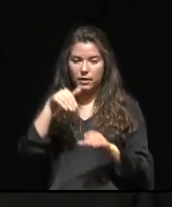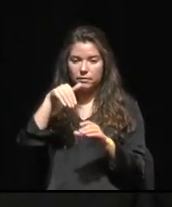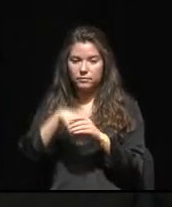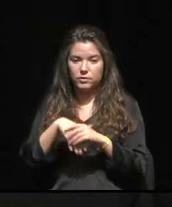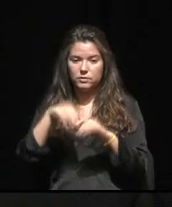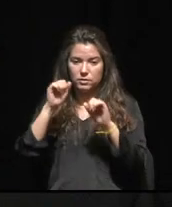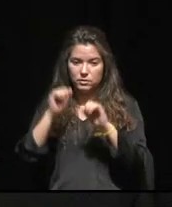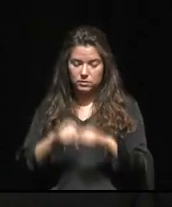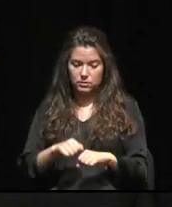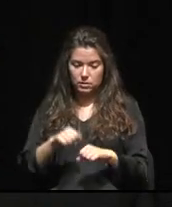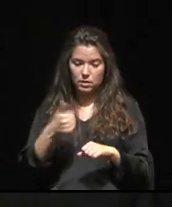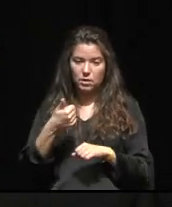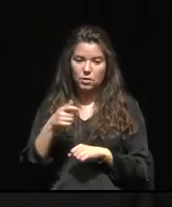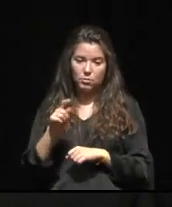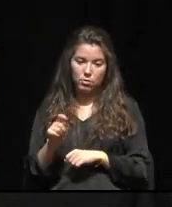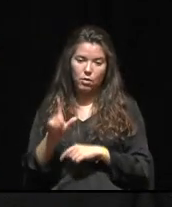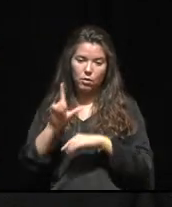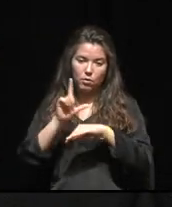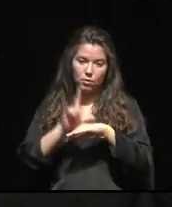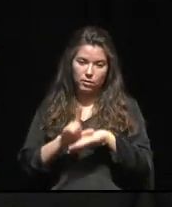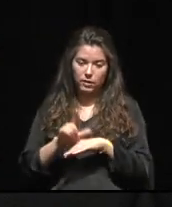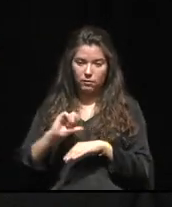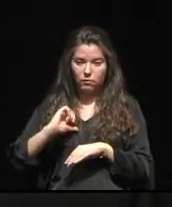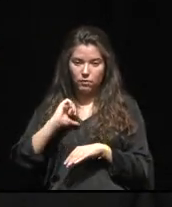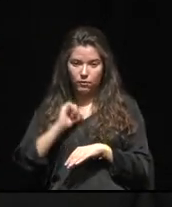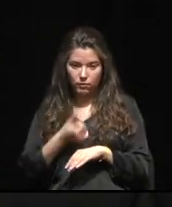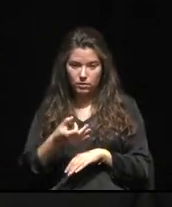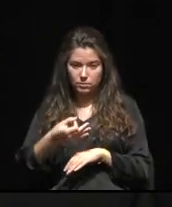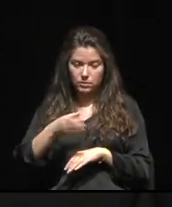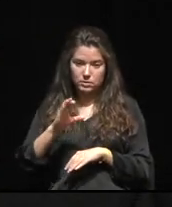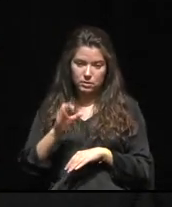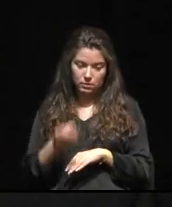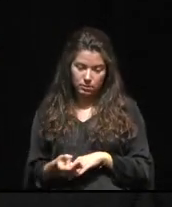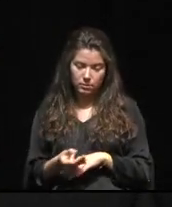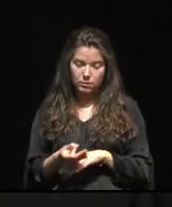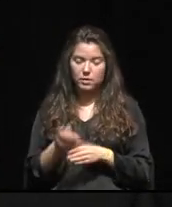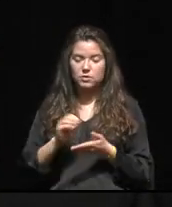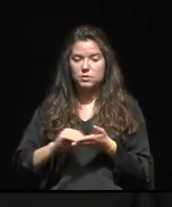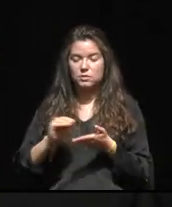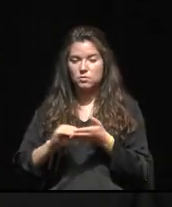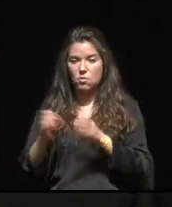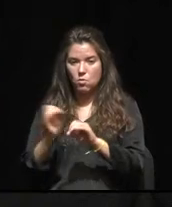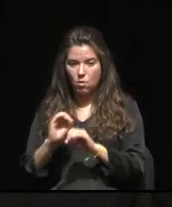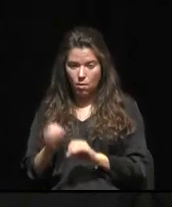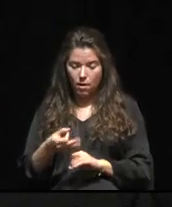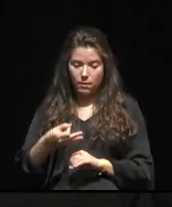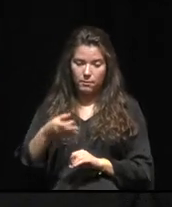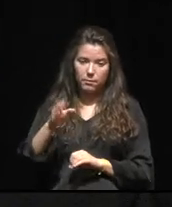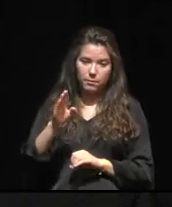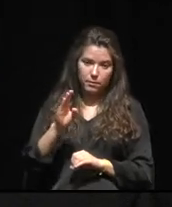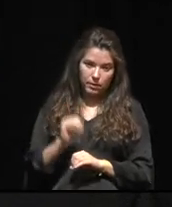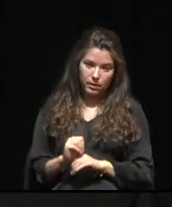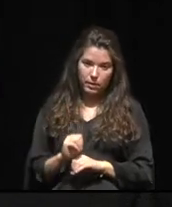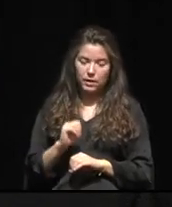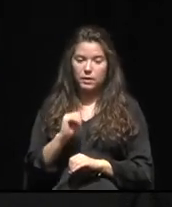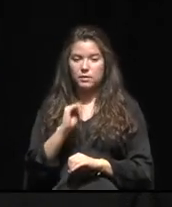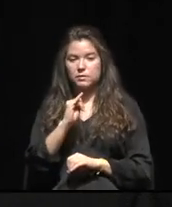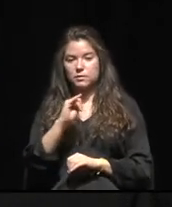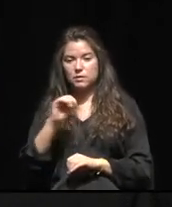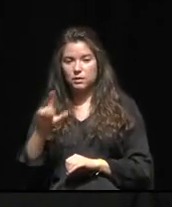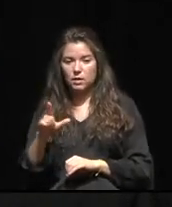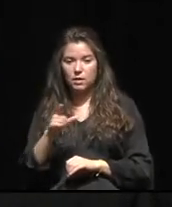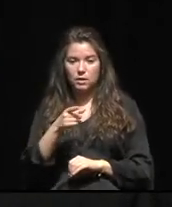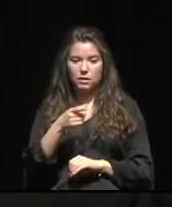favor bloco livre pev PCP deputados não inscritos PS P iniciativa liberal